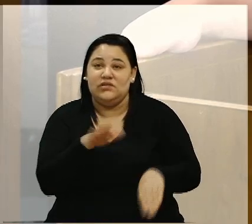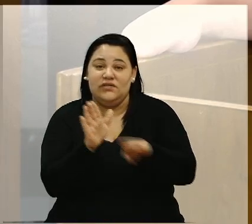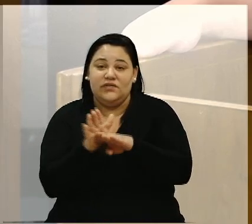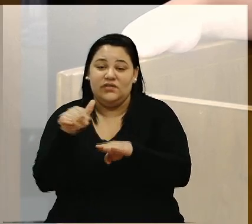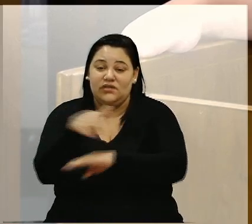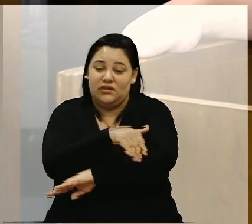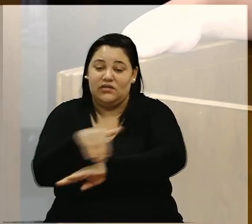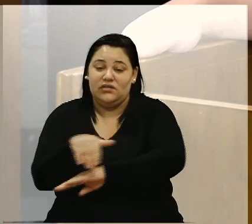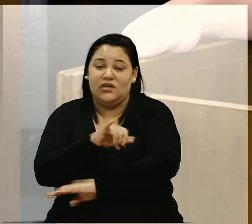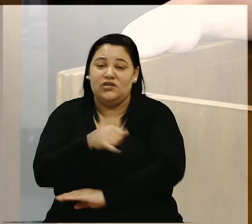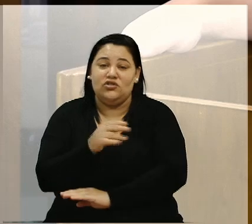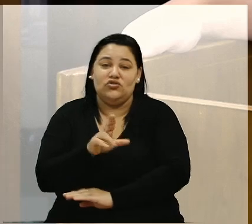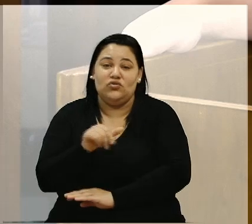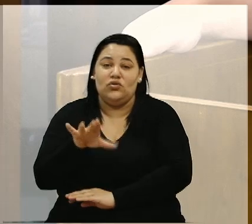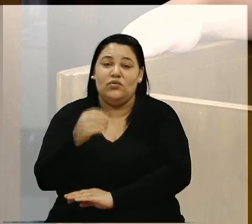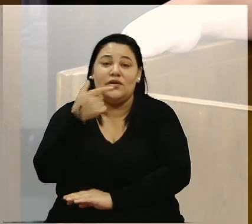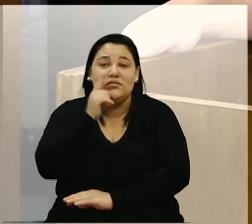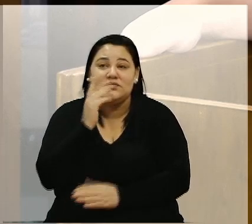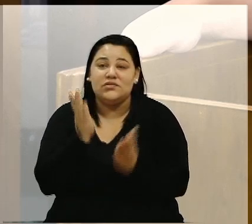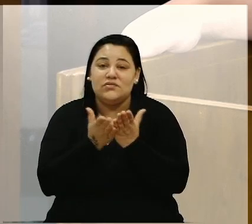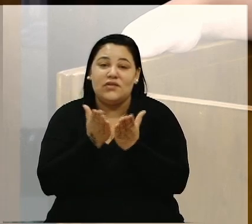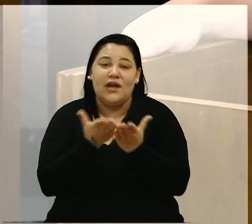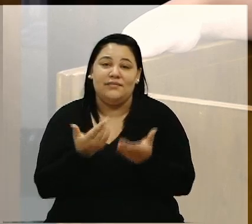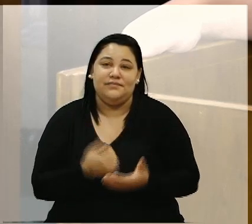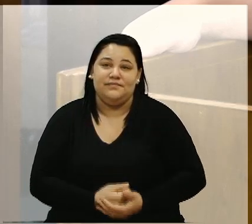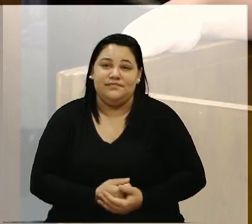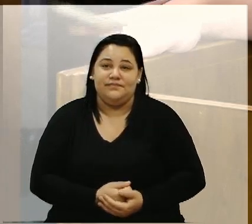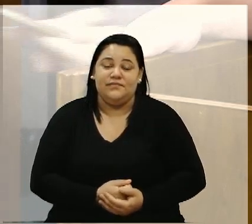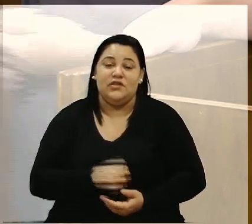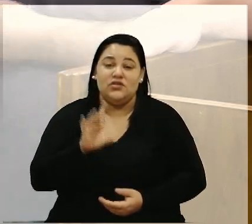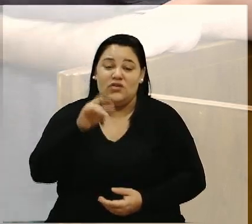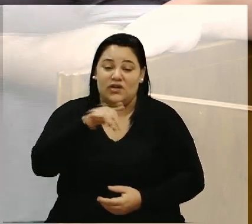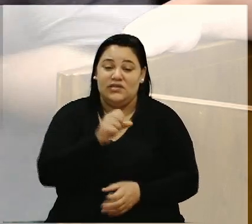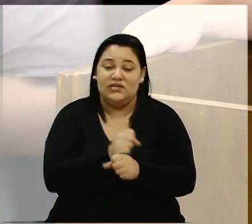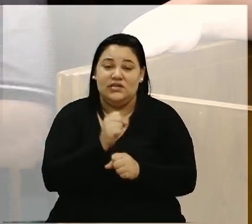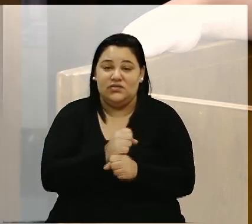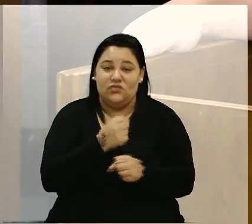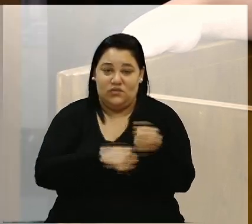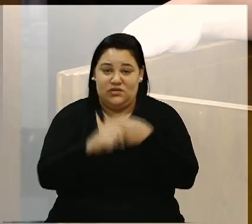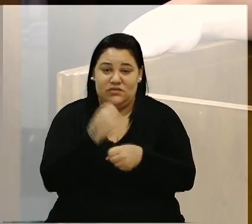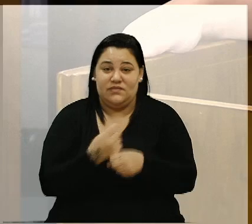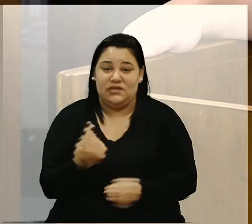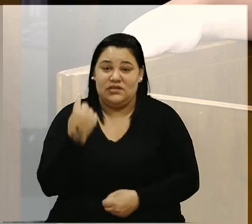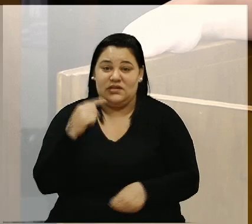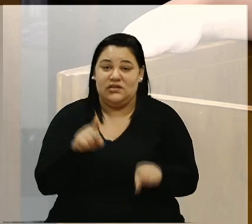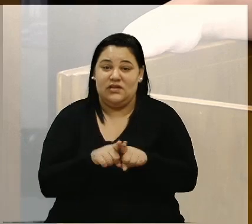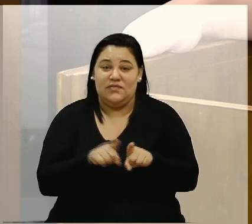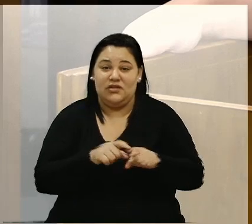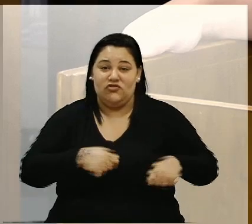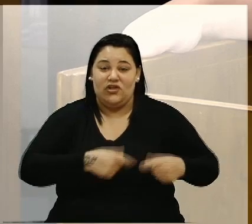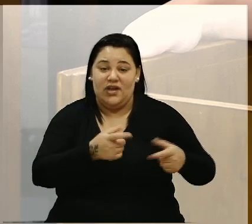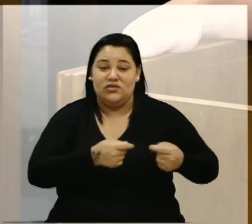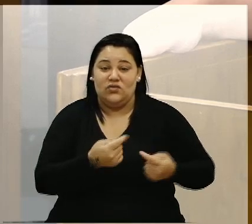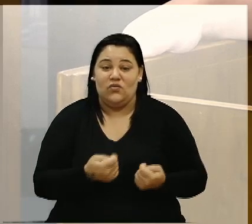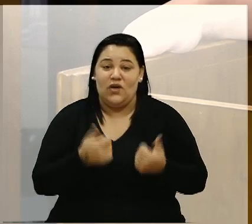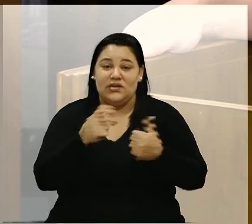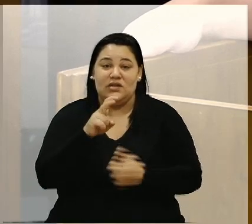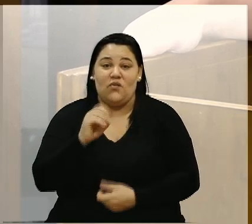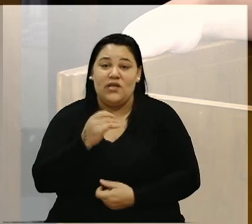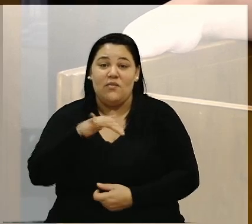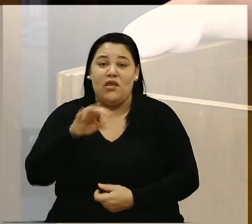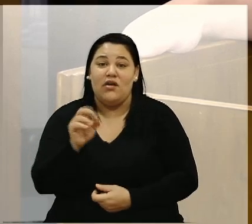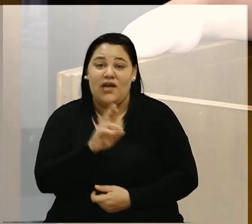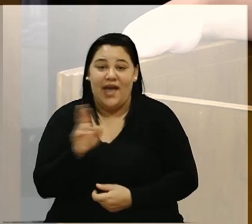Júlio, para poder estudar. Só este ano, ou ano passado, a gente gastou praticamente 50 milhões de reais